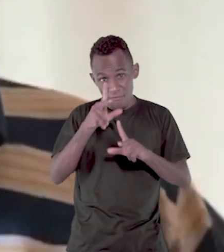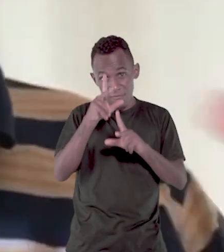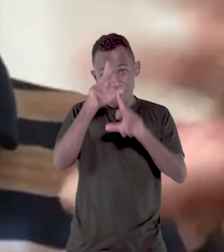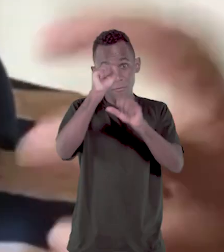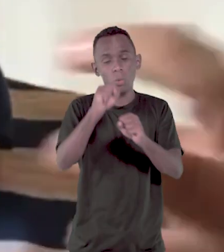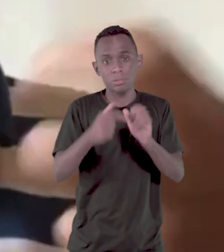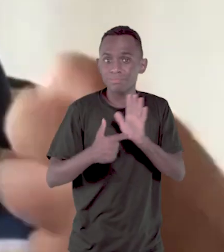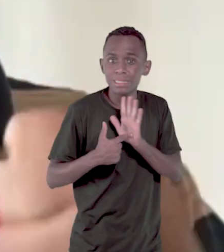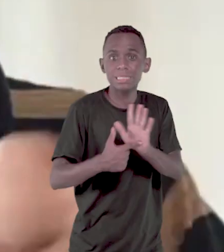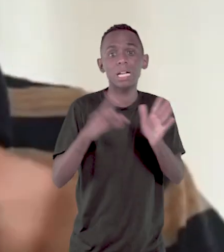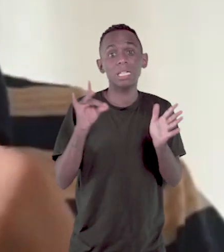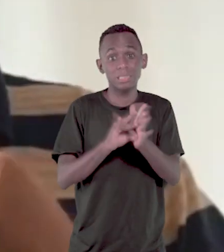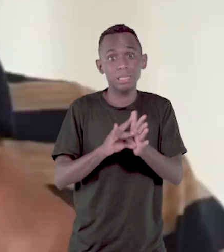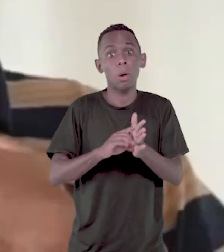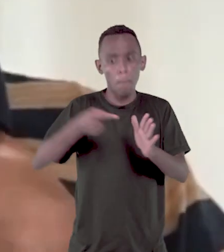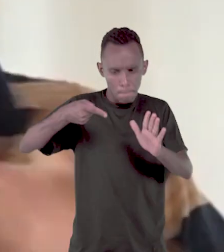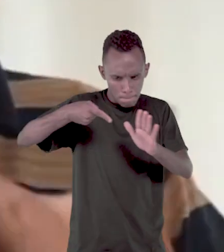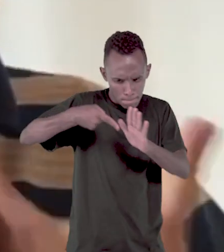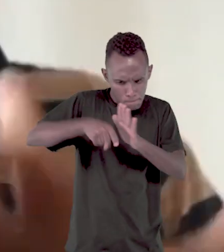muito